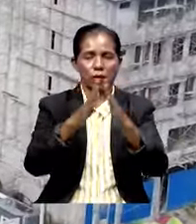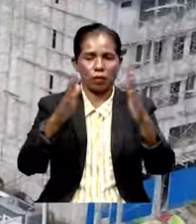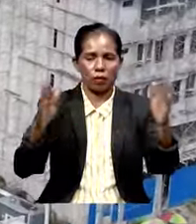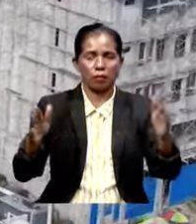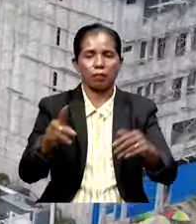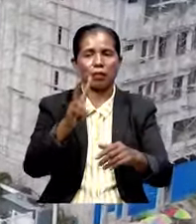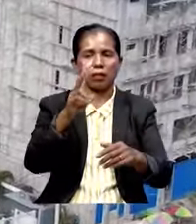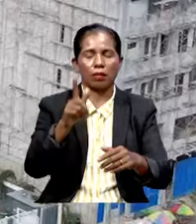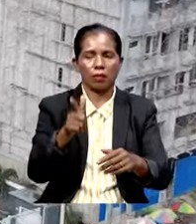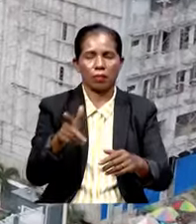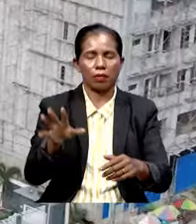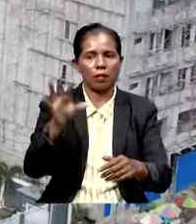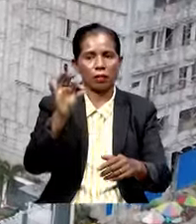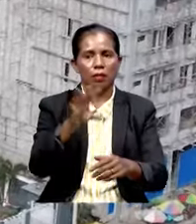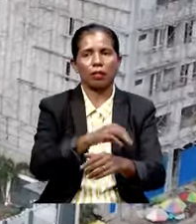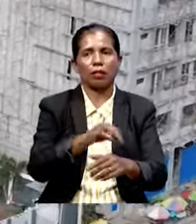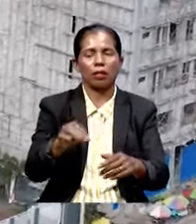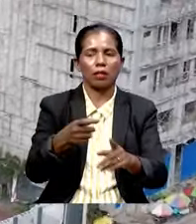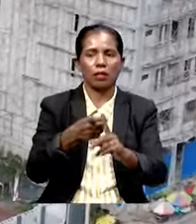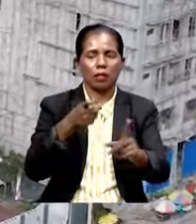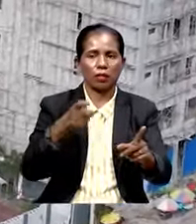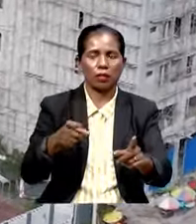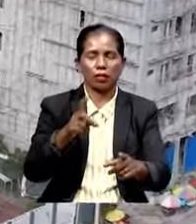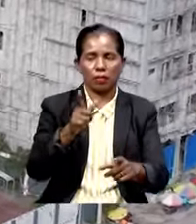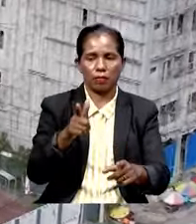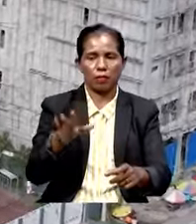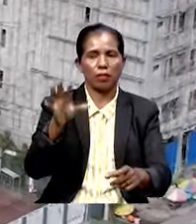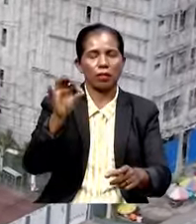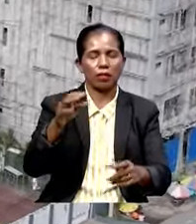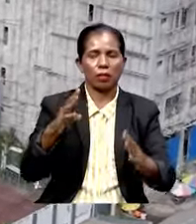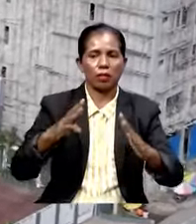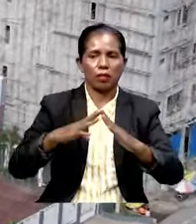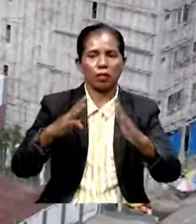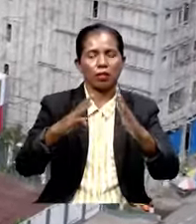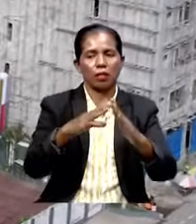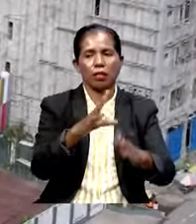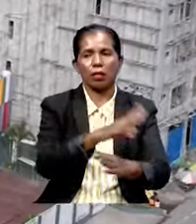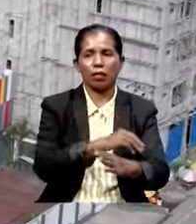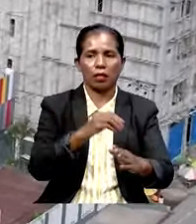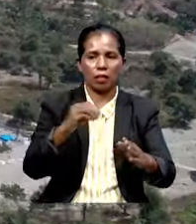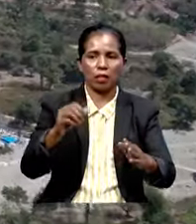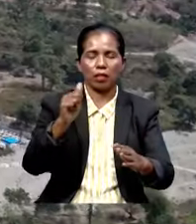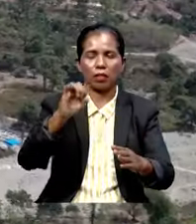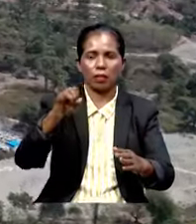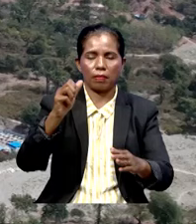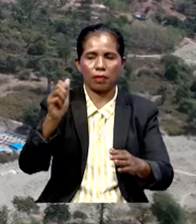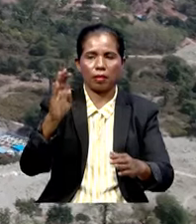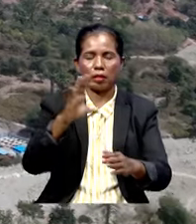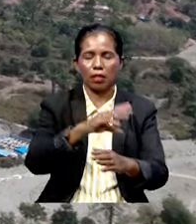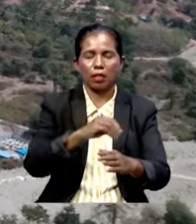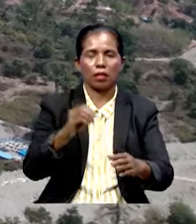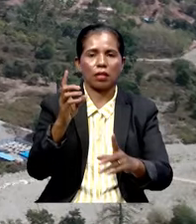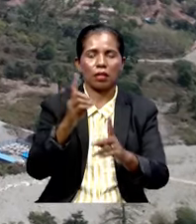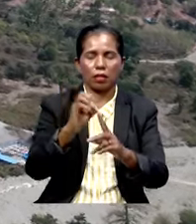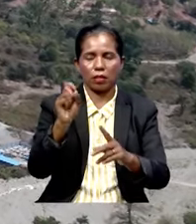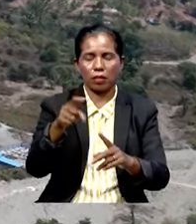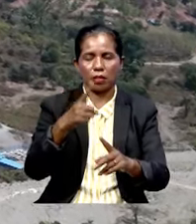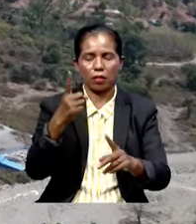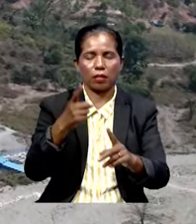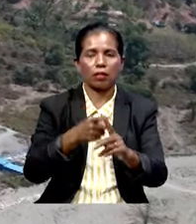badala rua nulu resensia ka kopro nulu resensia iha sidade Baku, Azerbaijão iha loron sa nulu resin ida to